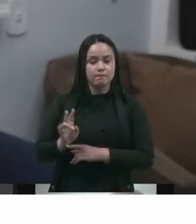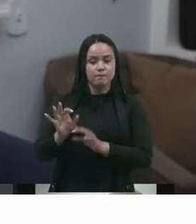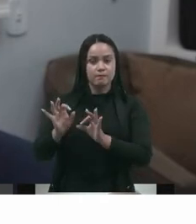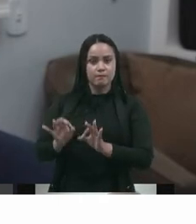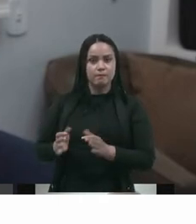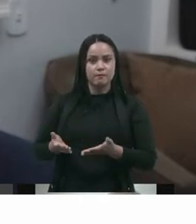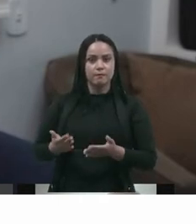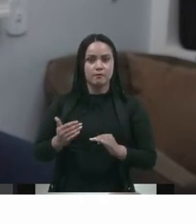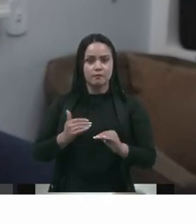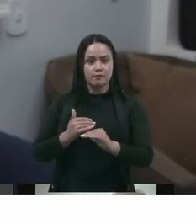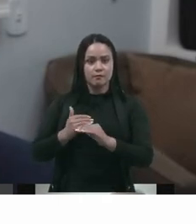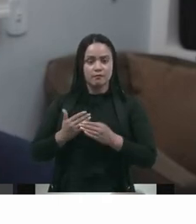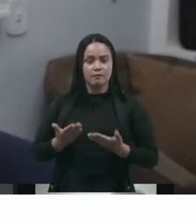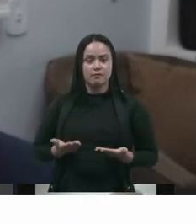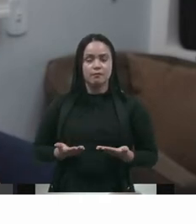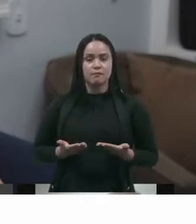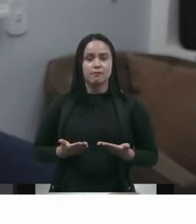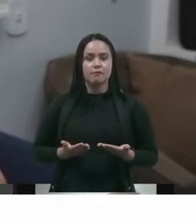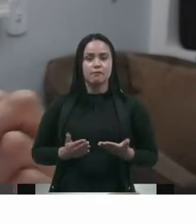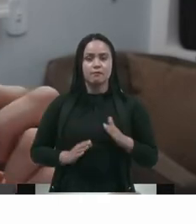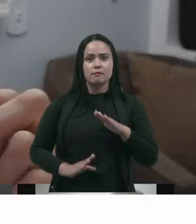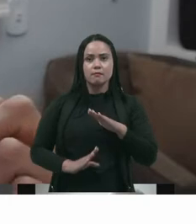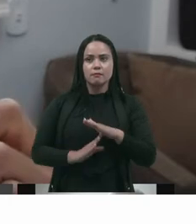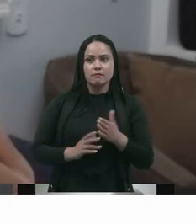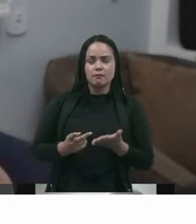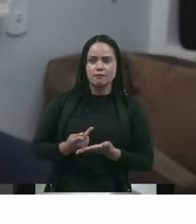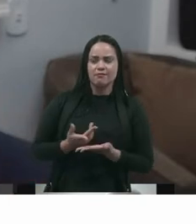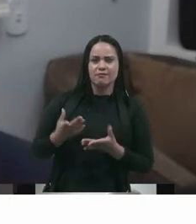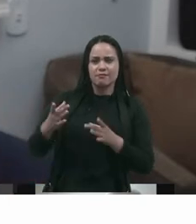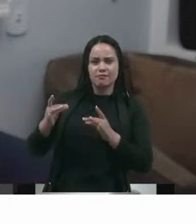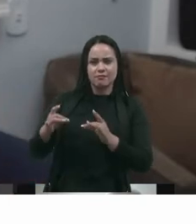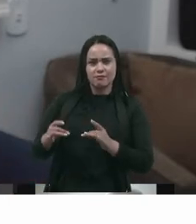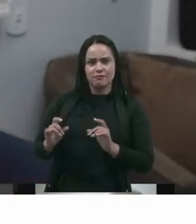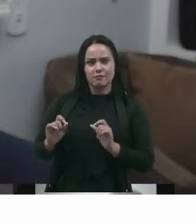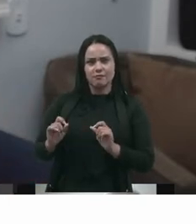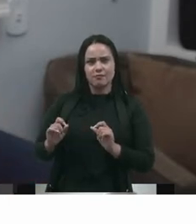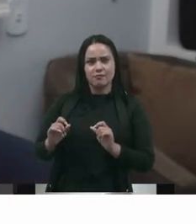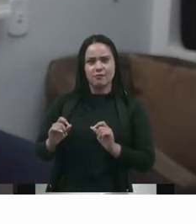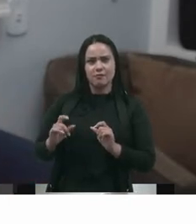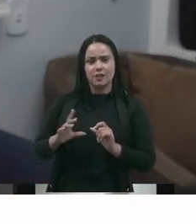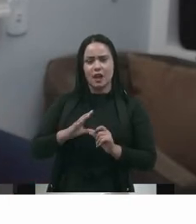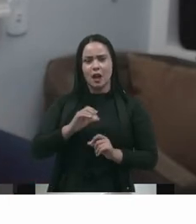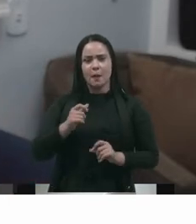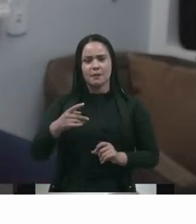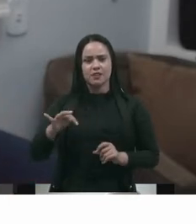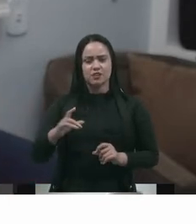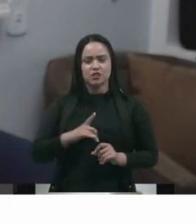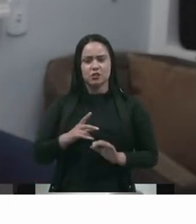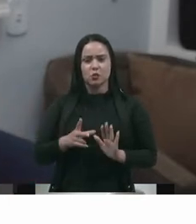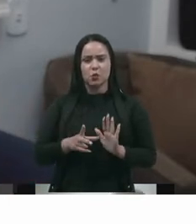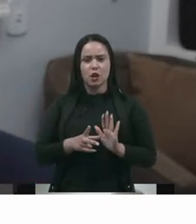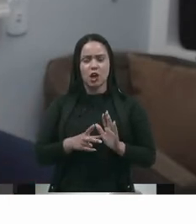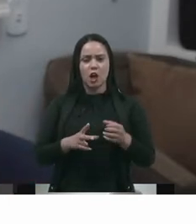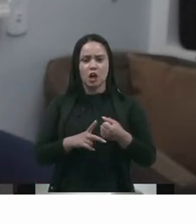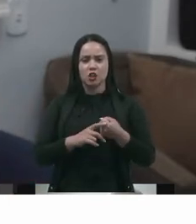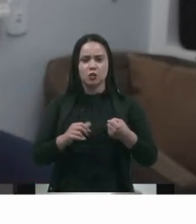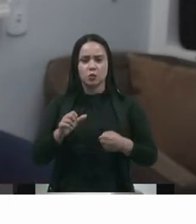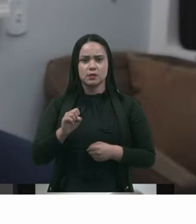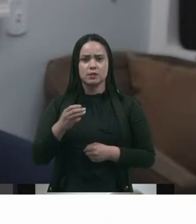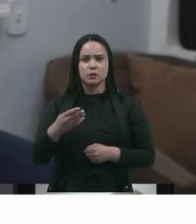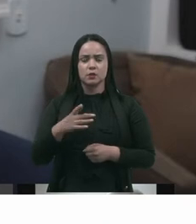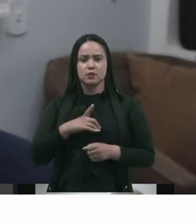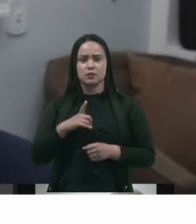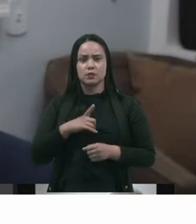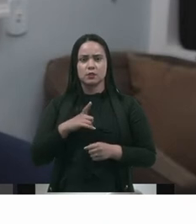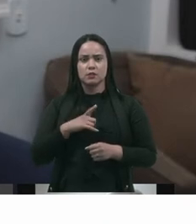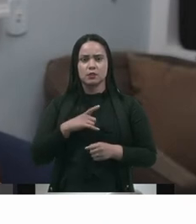forma monocrática é limitada a uma situação muito específica, que é o caput do artigo 84, que é o indeferimento de plano por